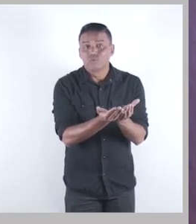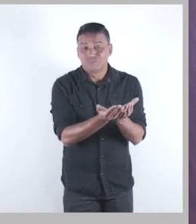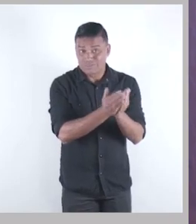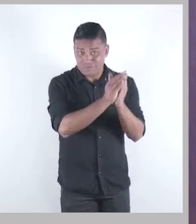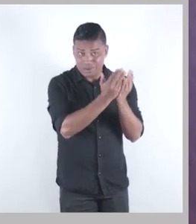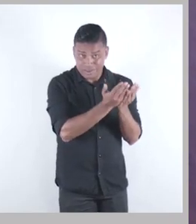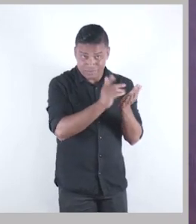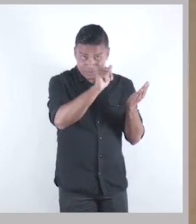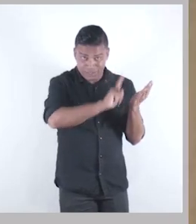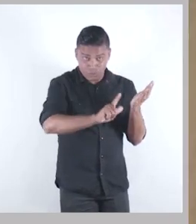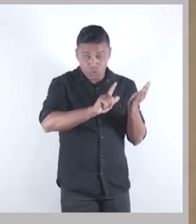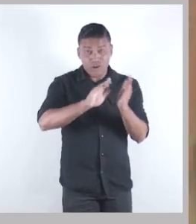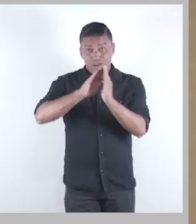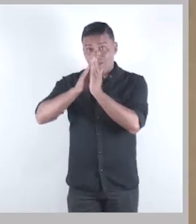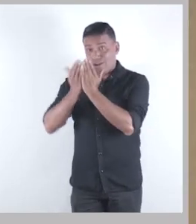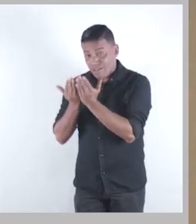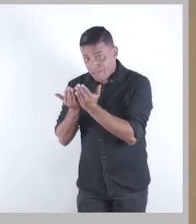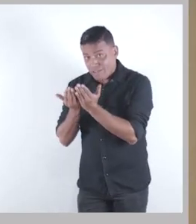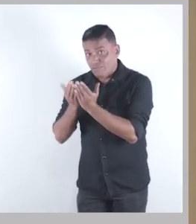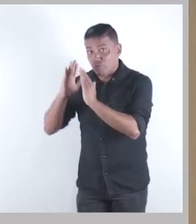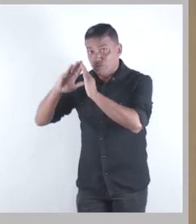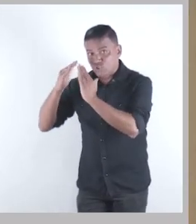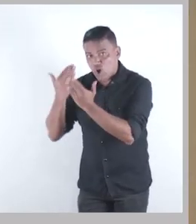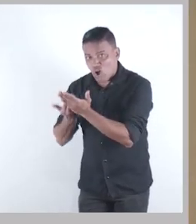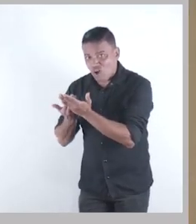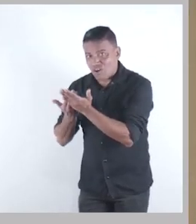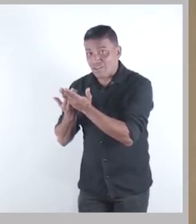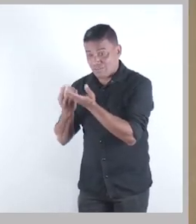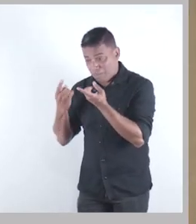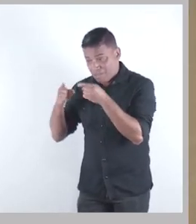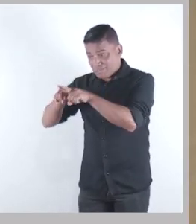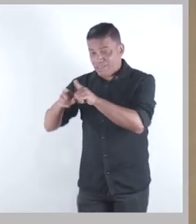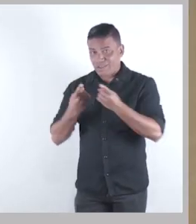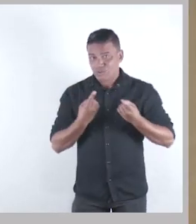escolar. Temos parceiros,